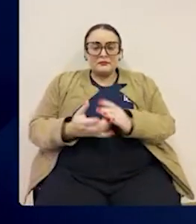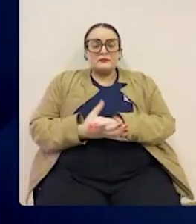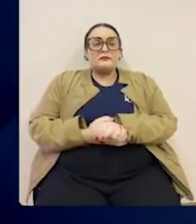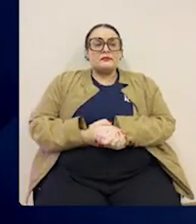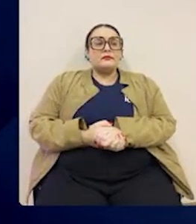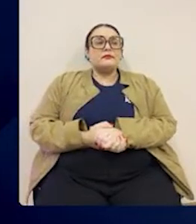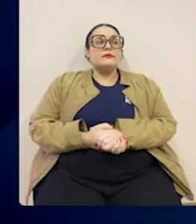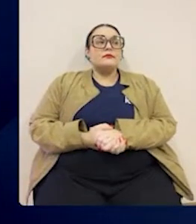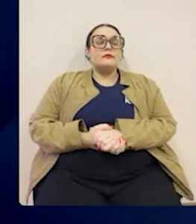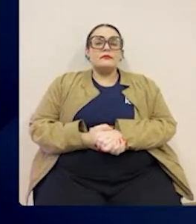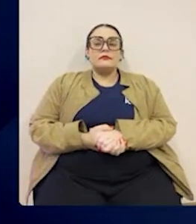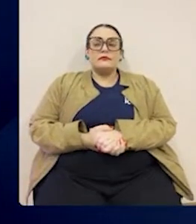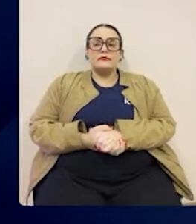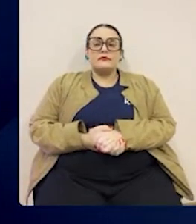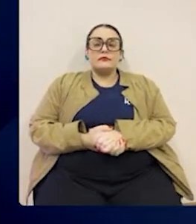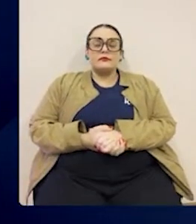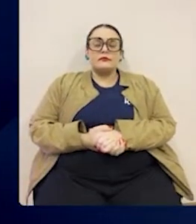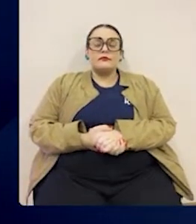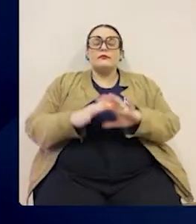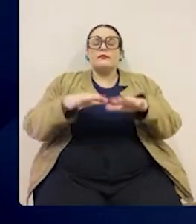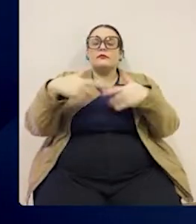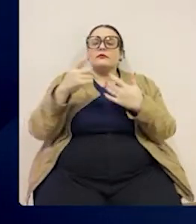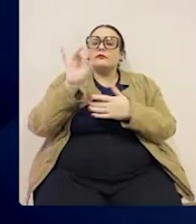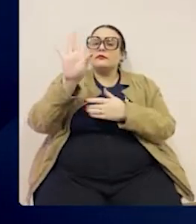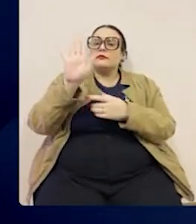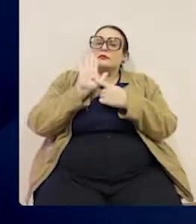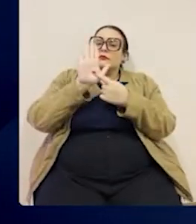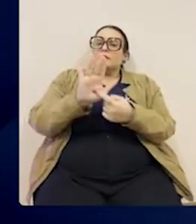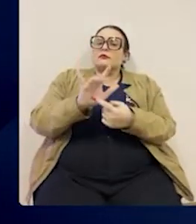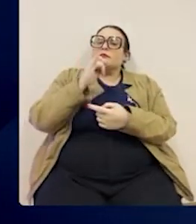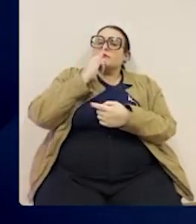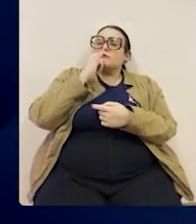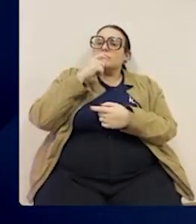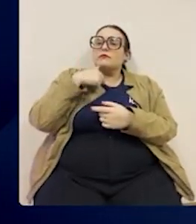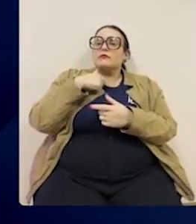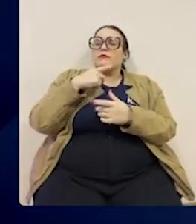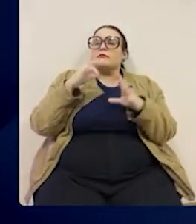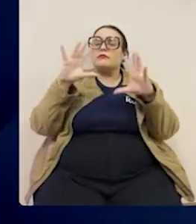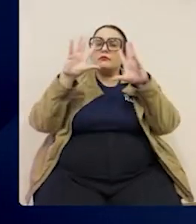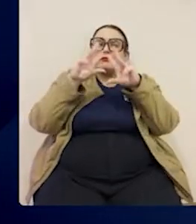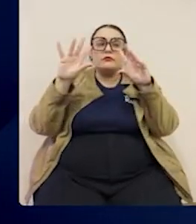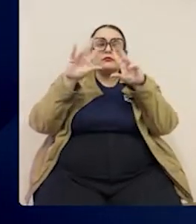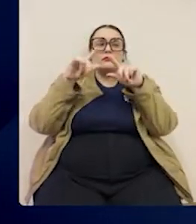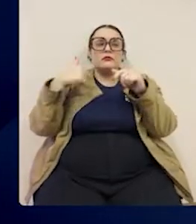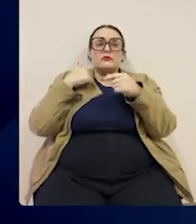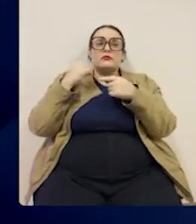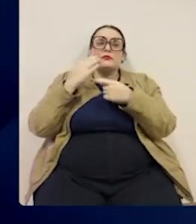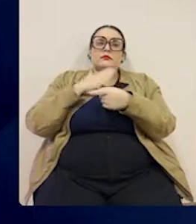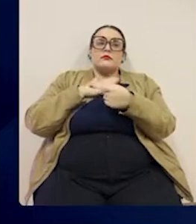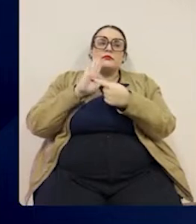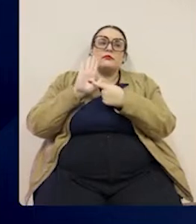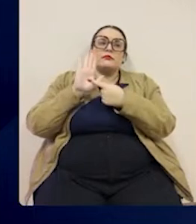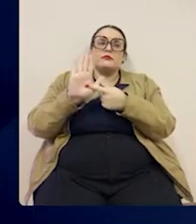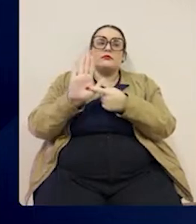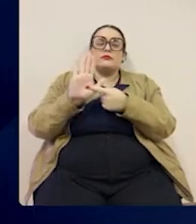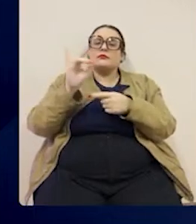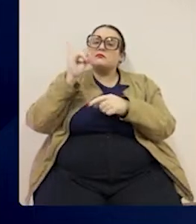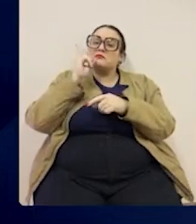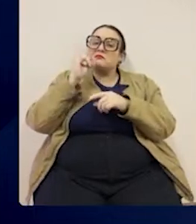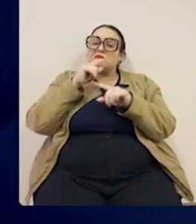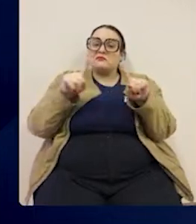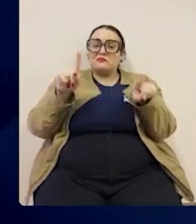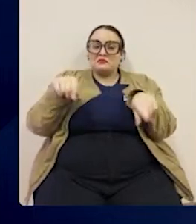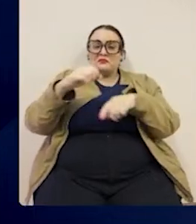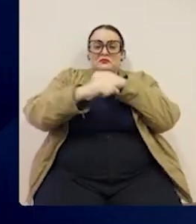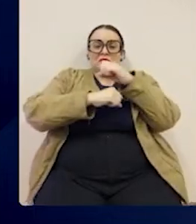E aí, só para exemplificar isso e não ficar tanto abstrato, eu sempre gosto de trazer esse exemplo, embora ele seja de 2016.